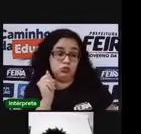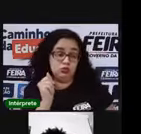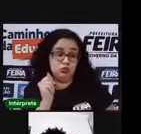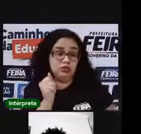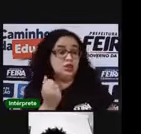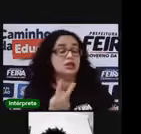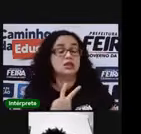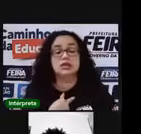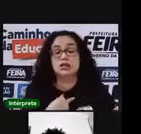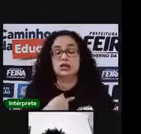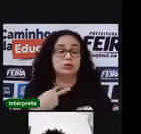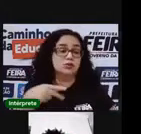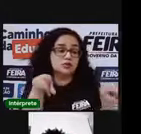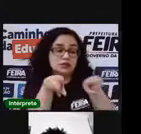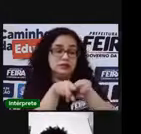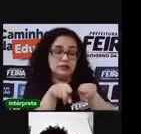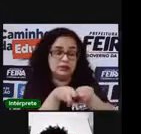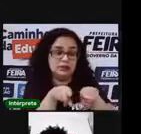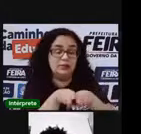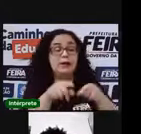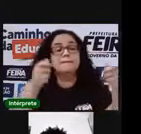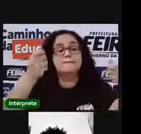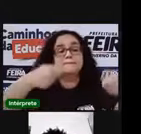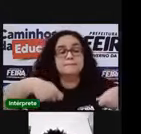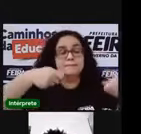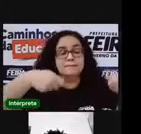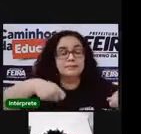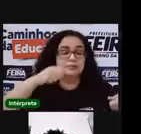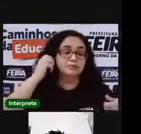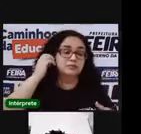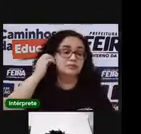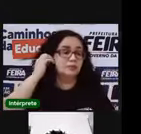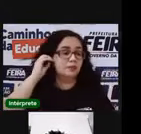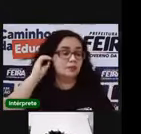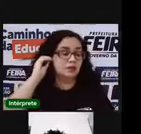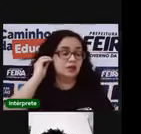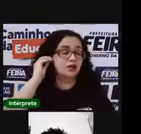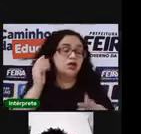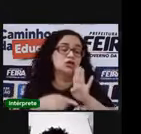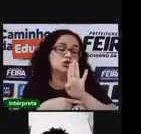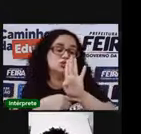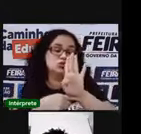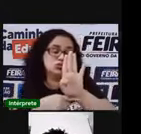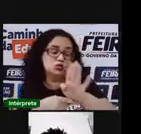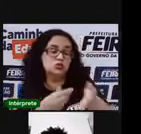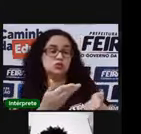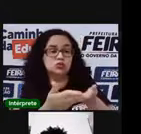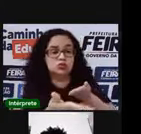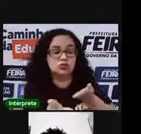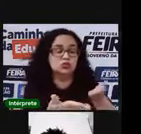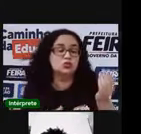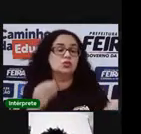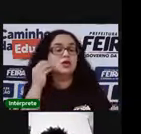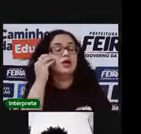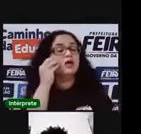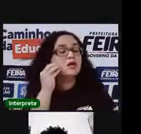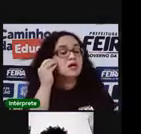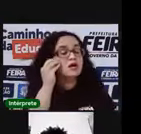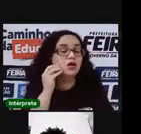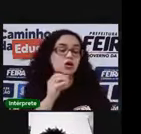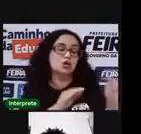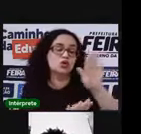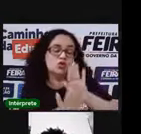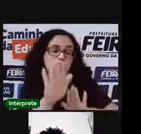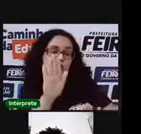não possa também precisar. Então, solidário é essa experiência coletiva de cuidar, não